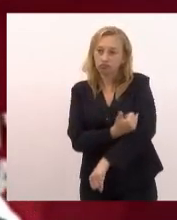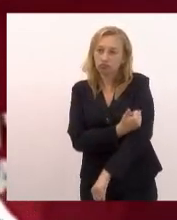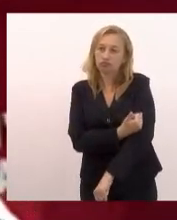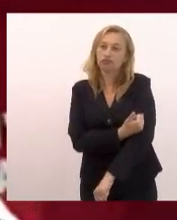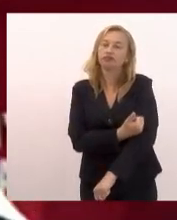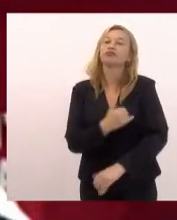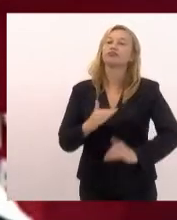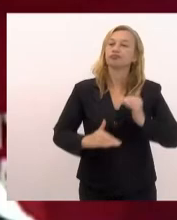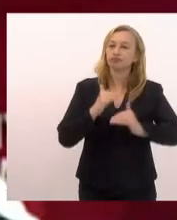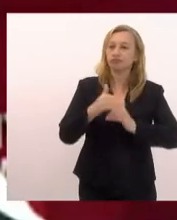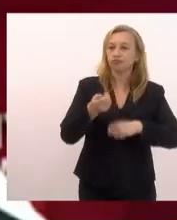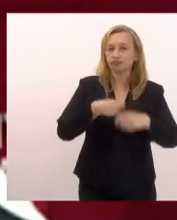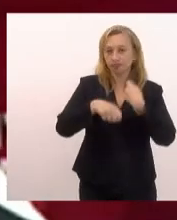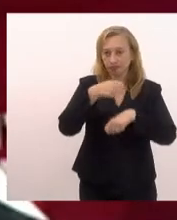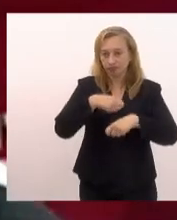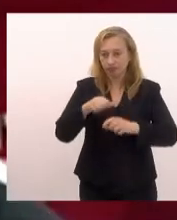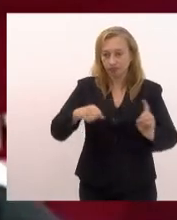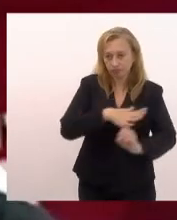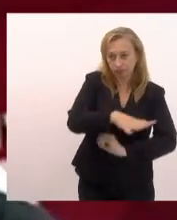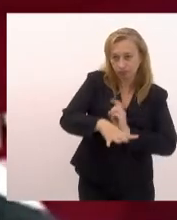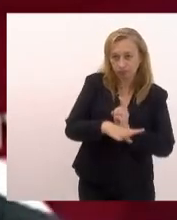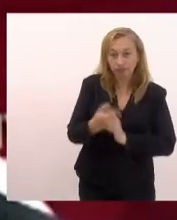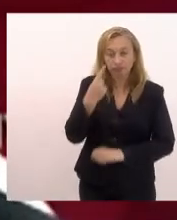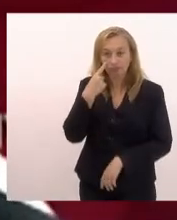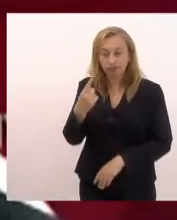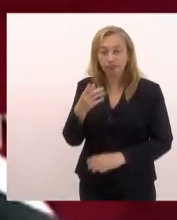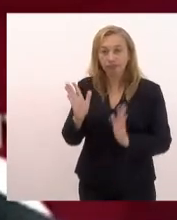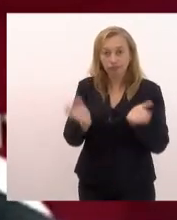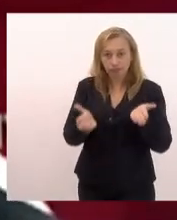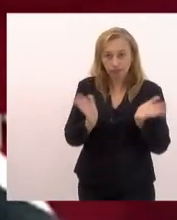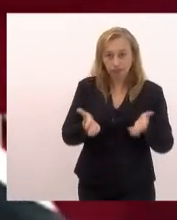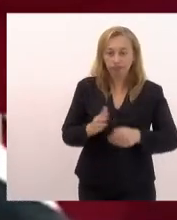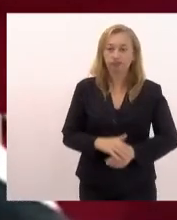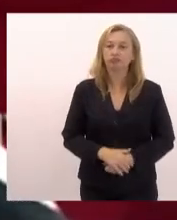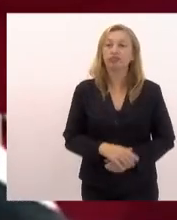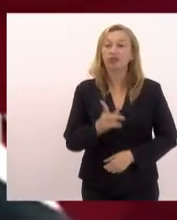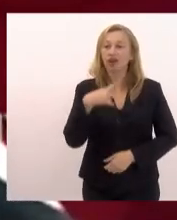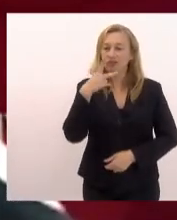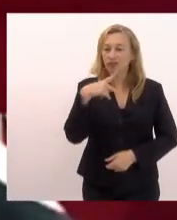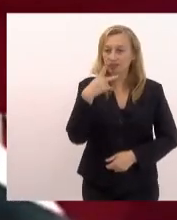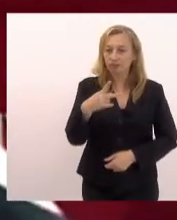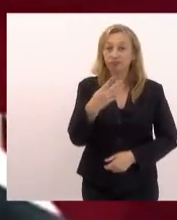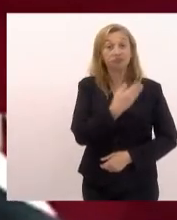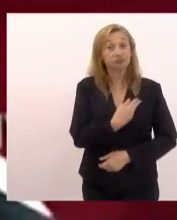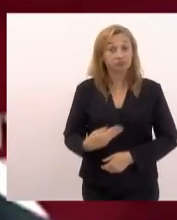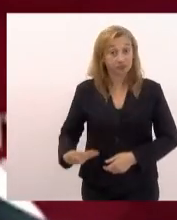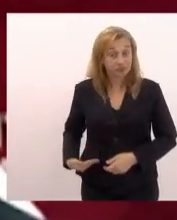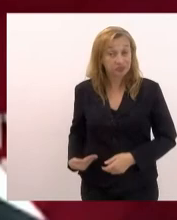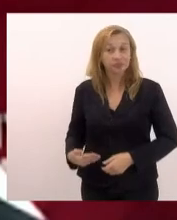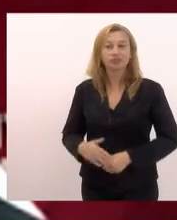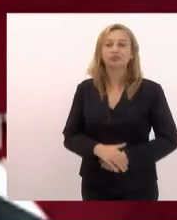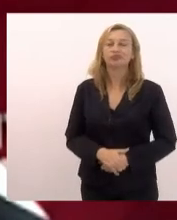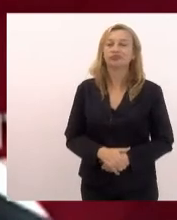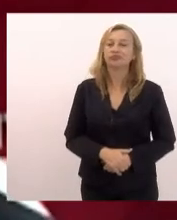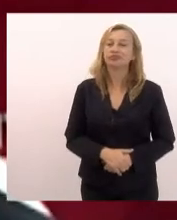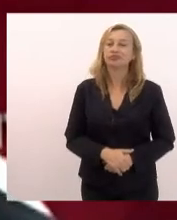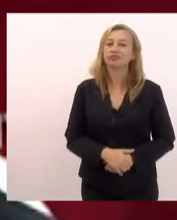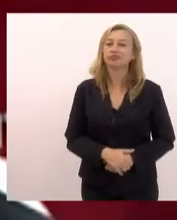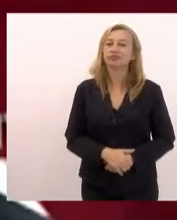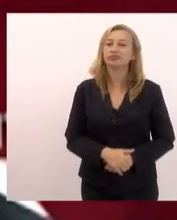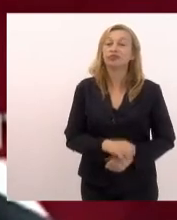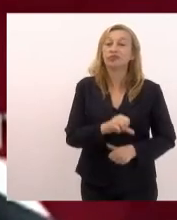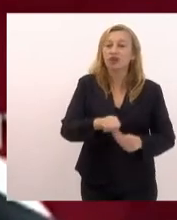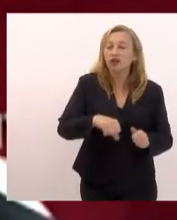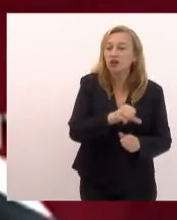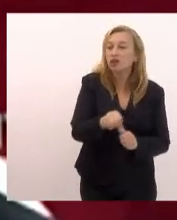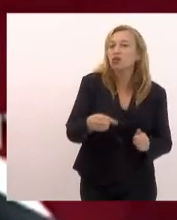com o desenvolvimento social. Nós assistimos hoje a fala do senhor governador e o governador